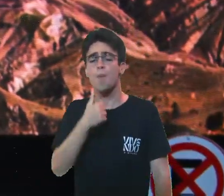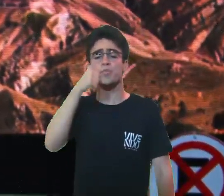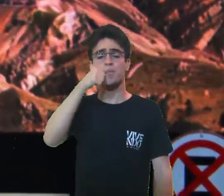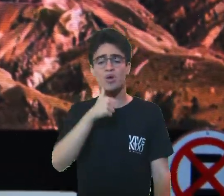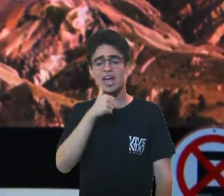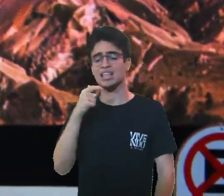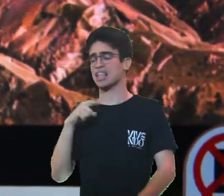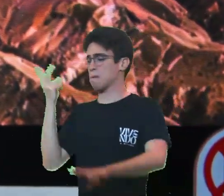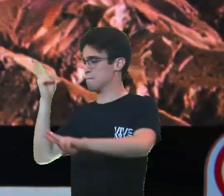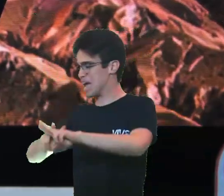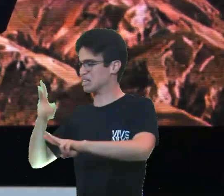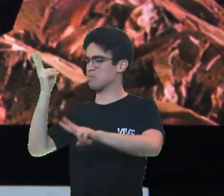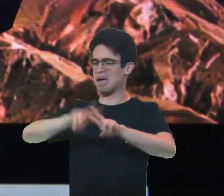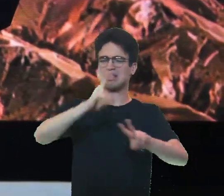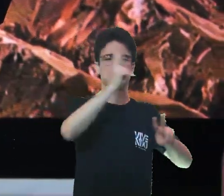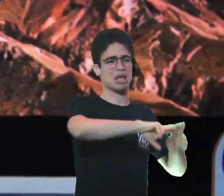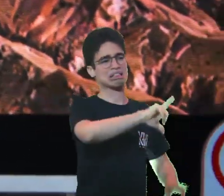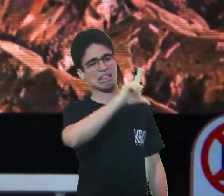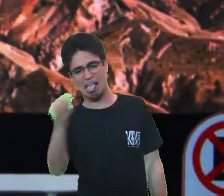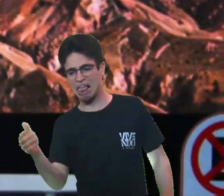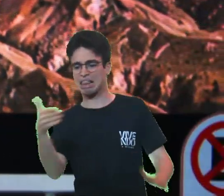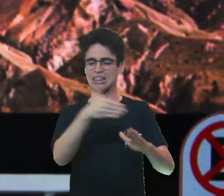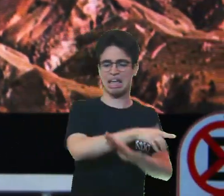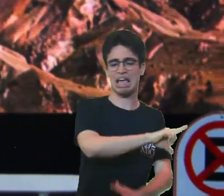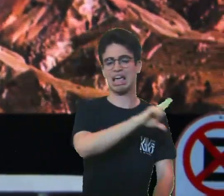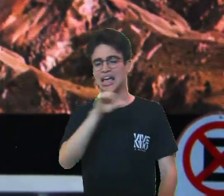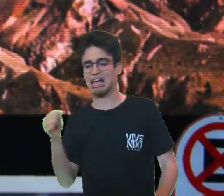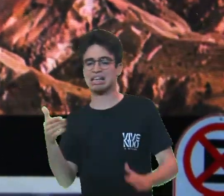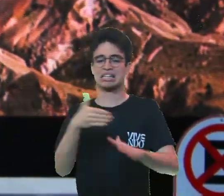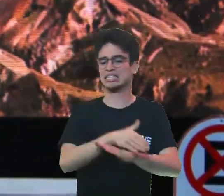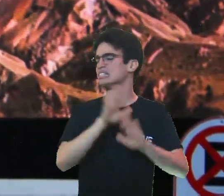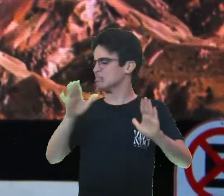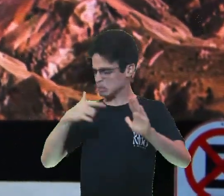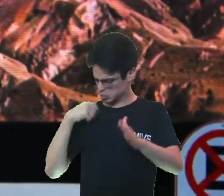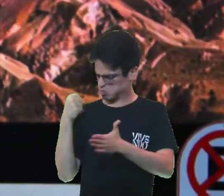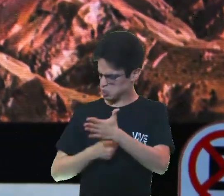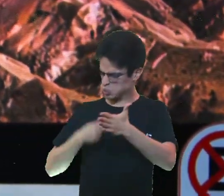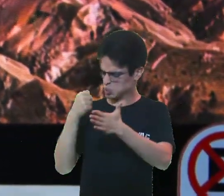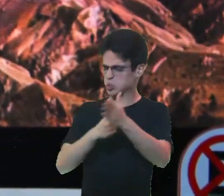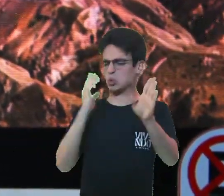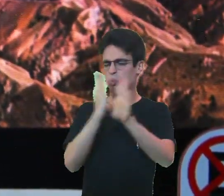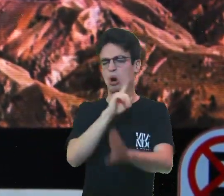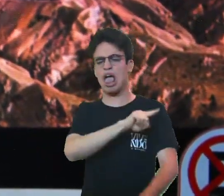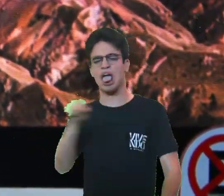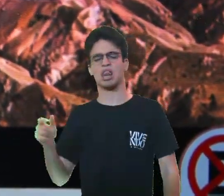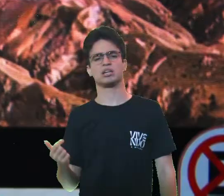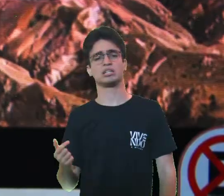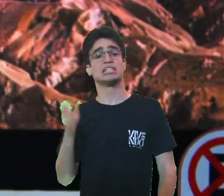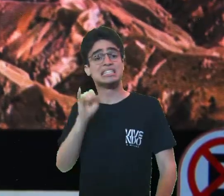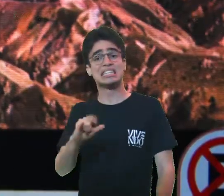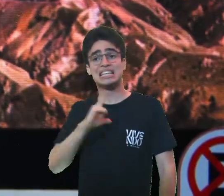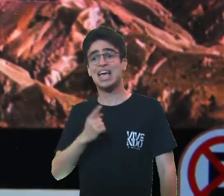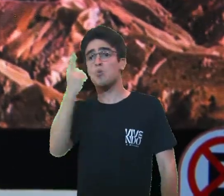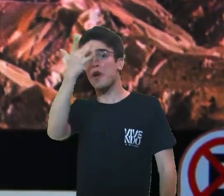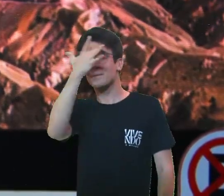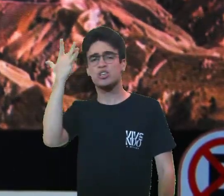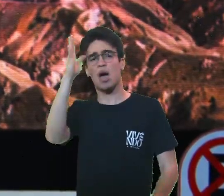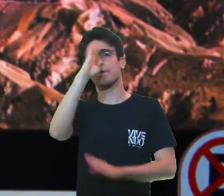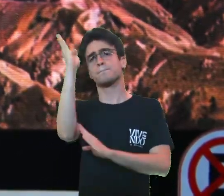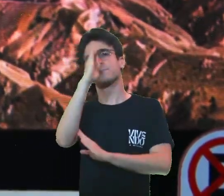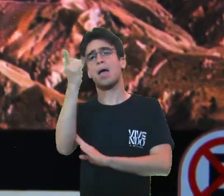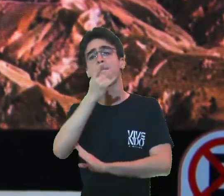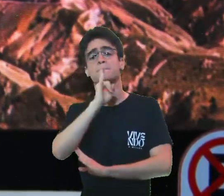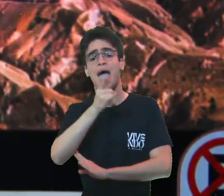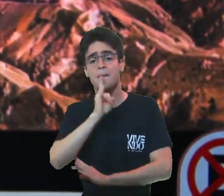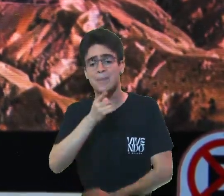de prisões, entrando e saindo, eu lutarei. Enquanto houver um bêbado nas ruas